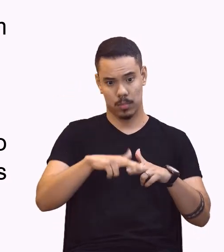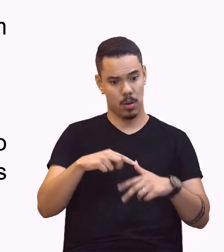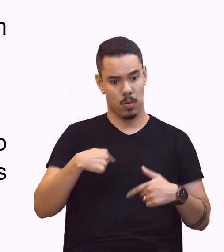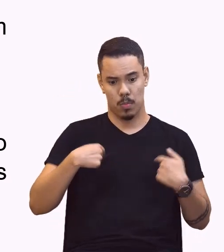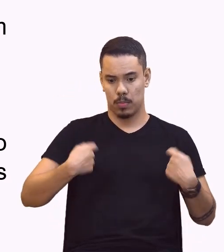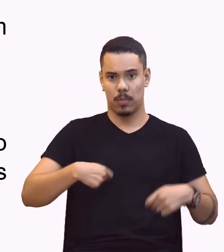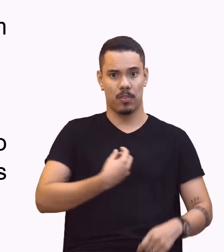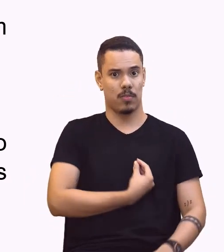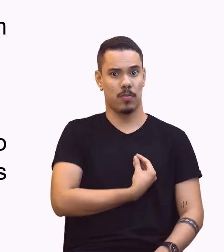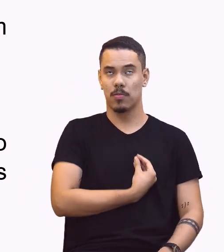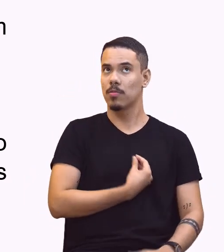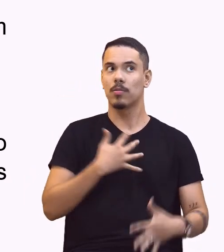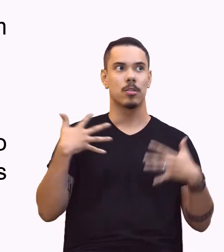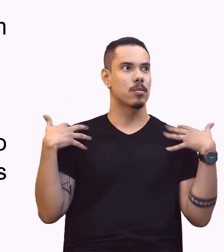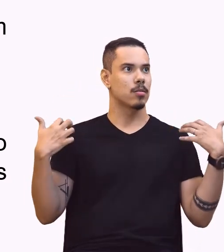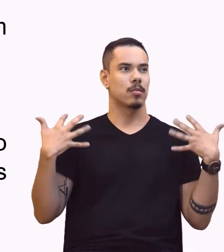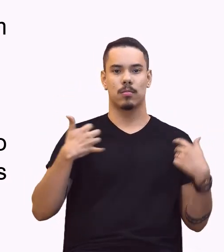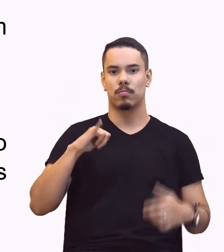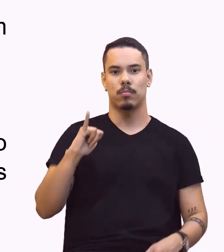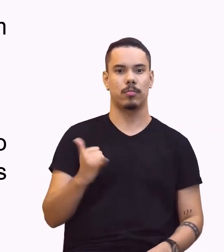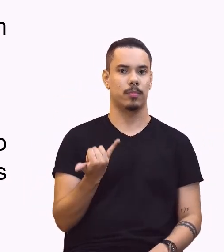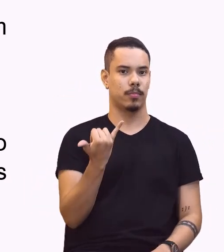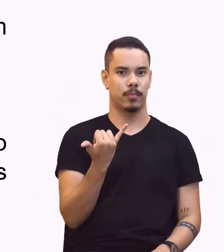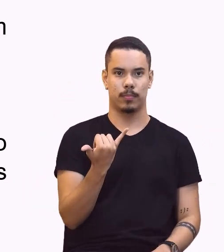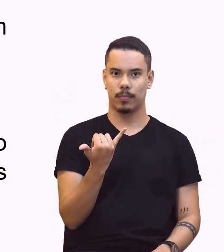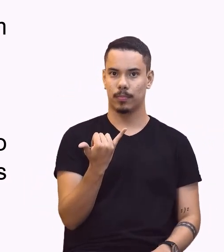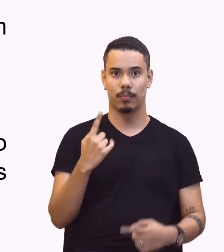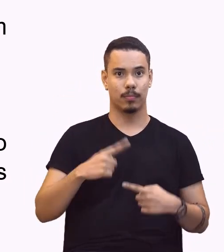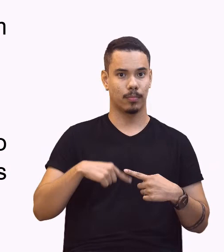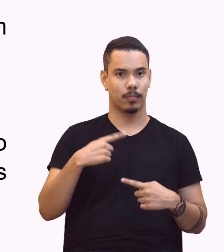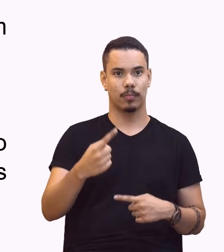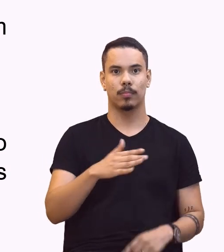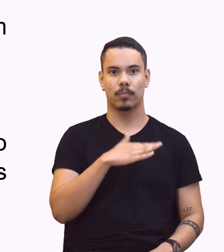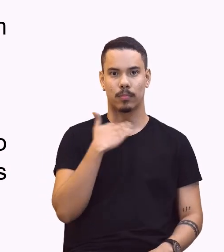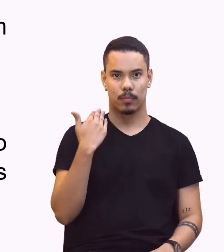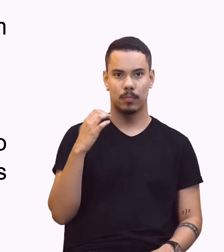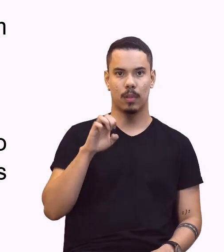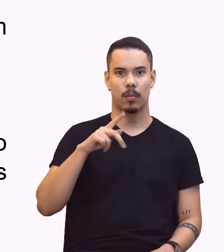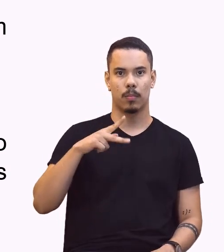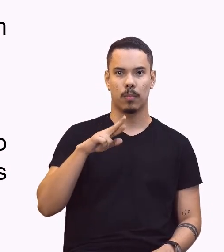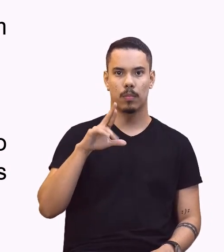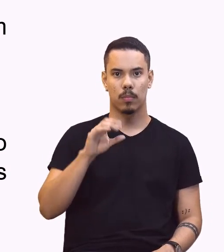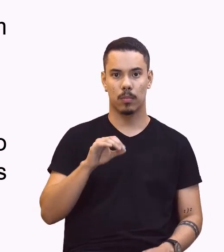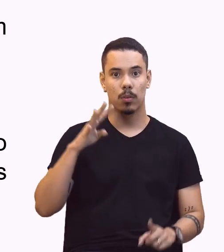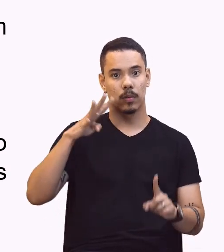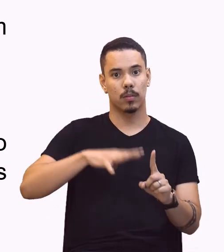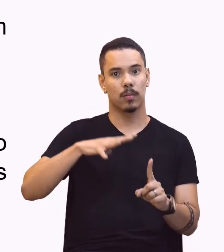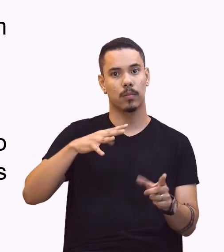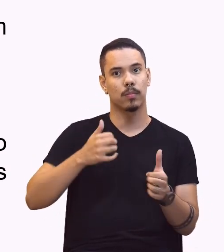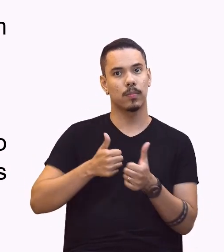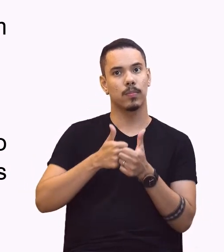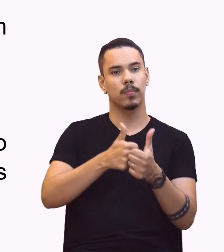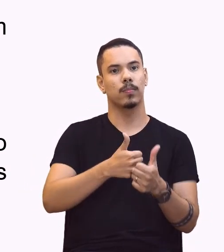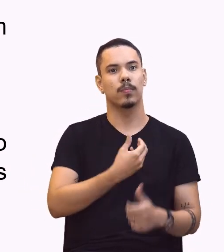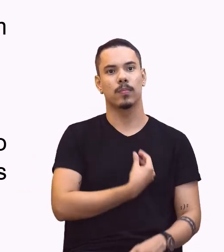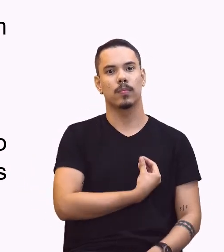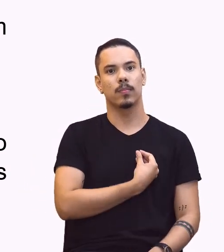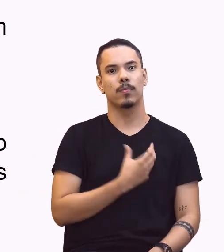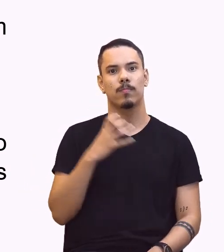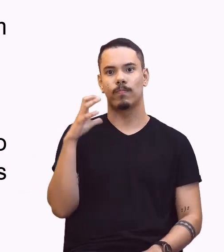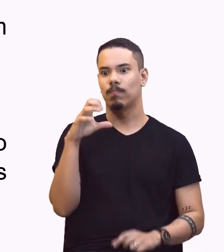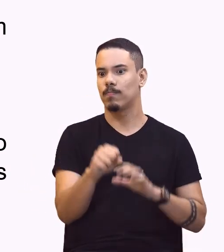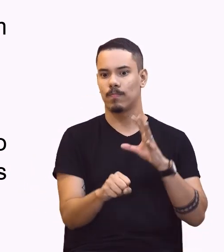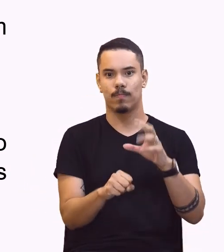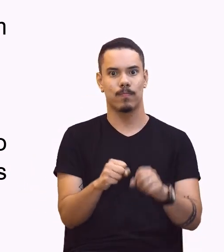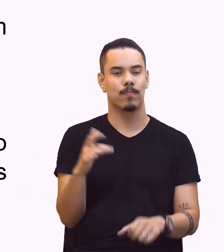ter medo da morte. Após a morte de Epícoro, seus seguidores viviam uma busca